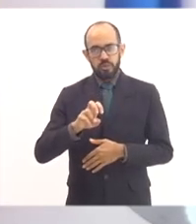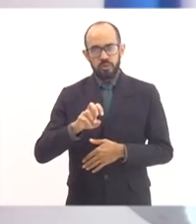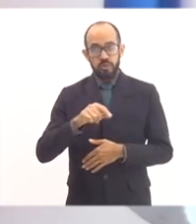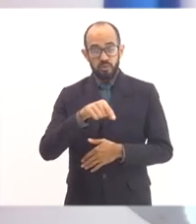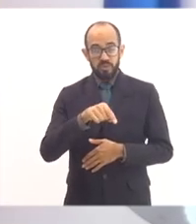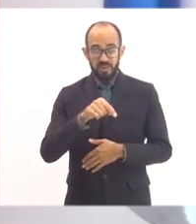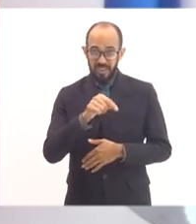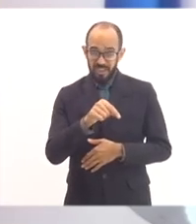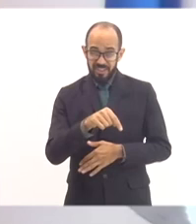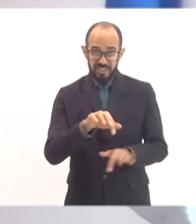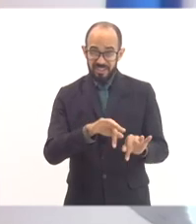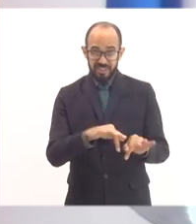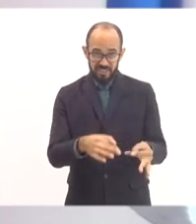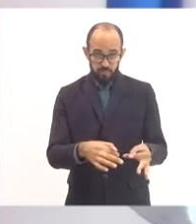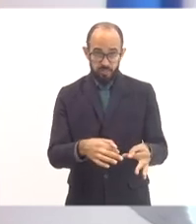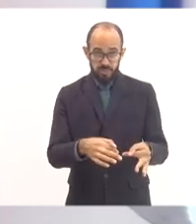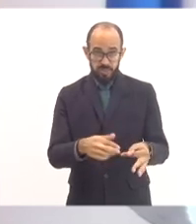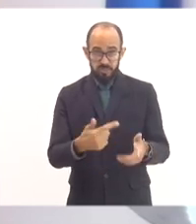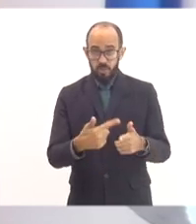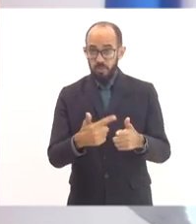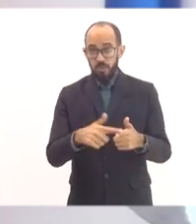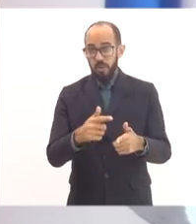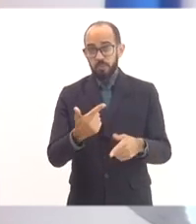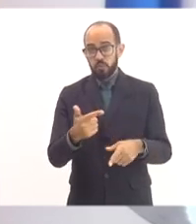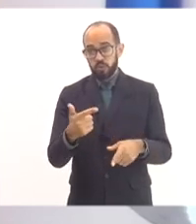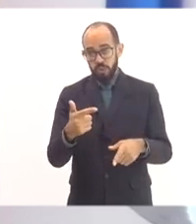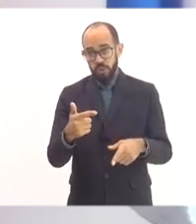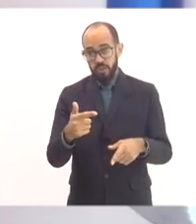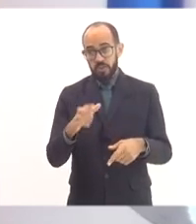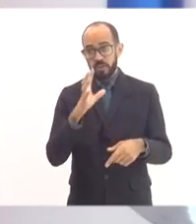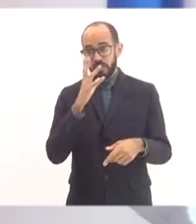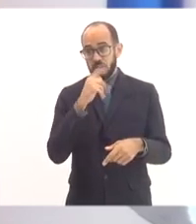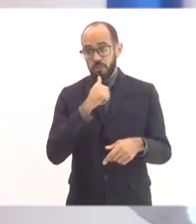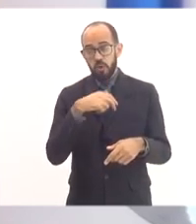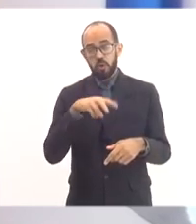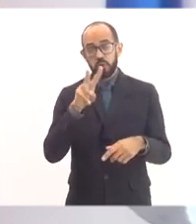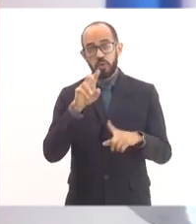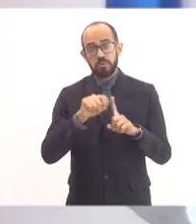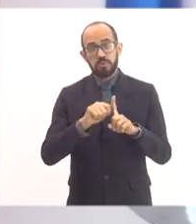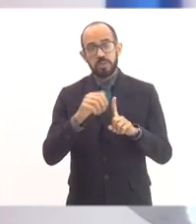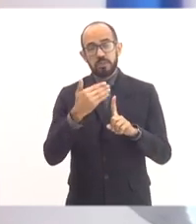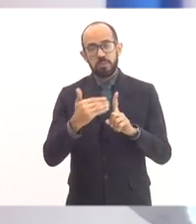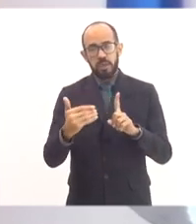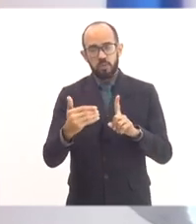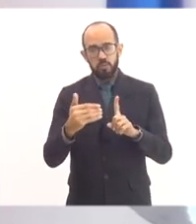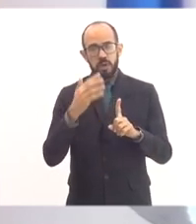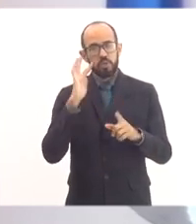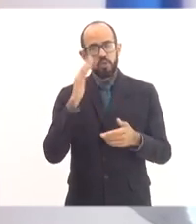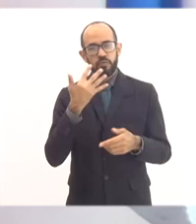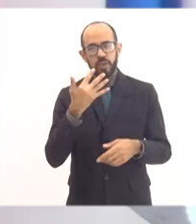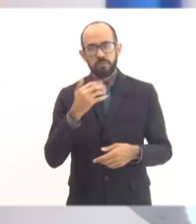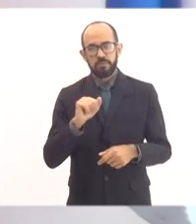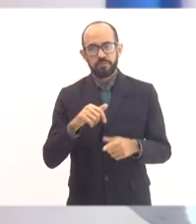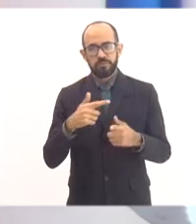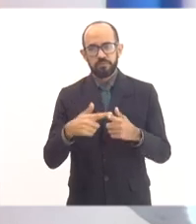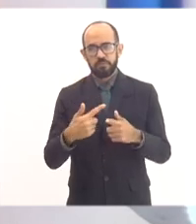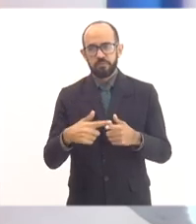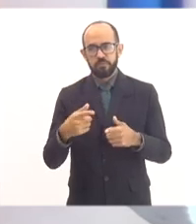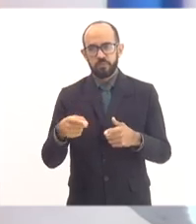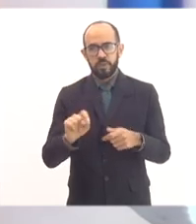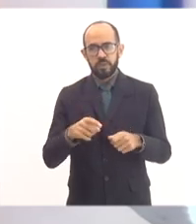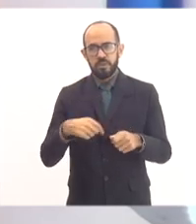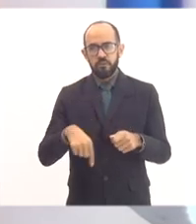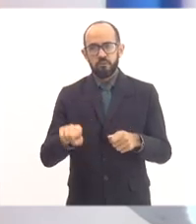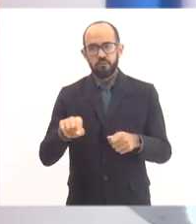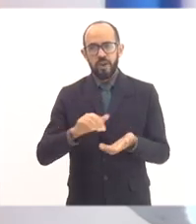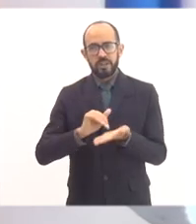simples, que não tinha problema nenhum, demorou quase 2 meses e meio para resolver. Porque você vai na